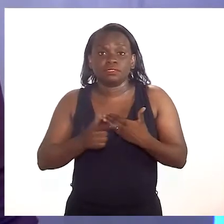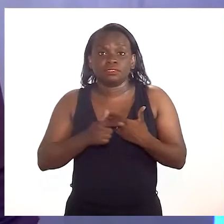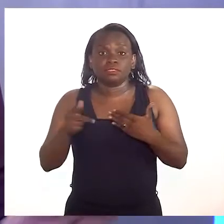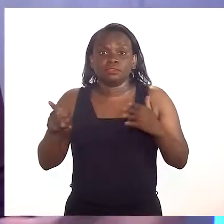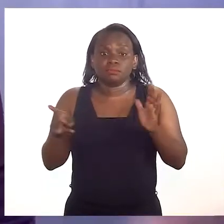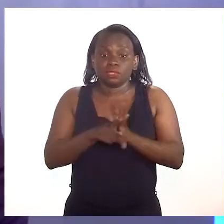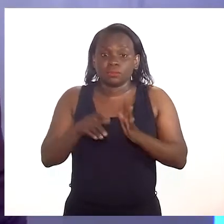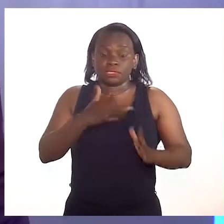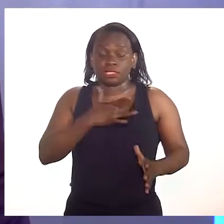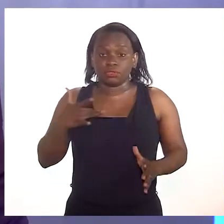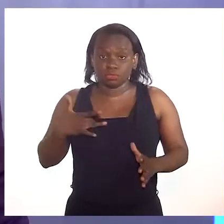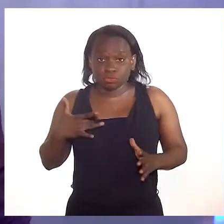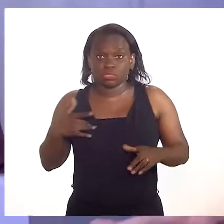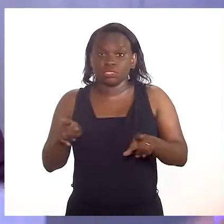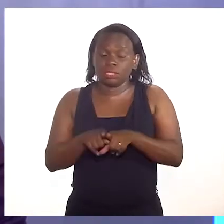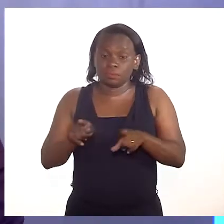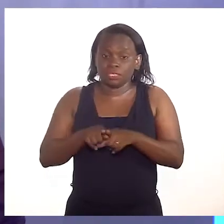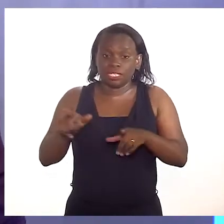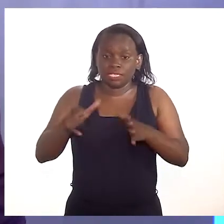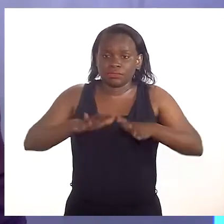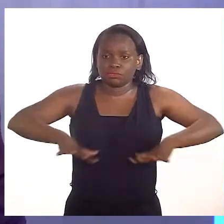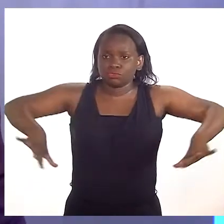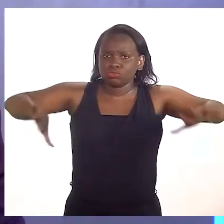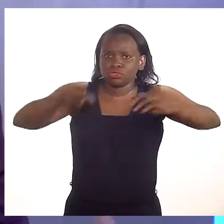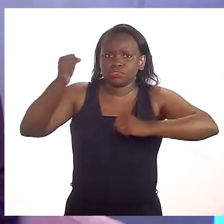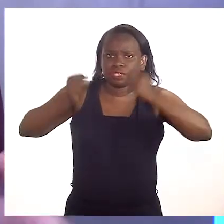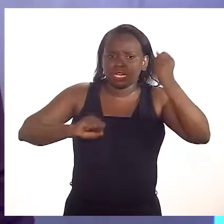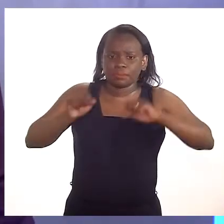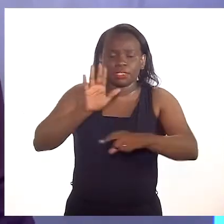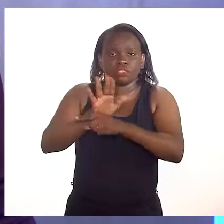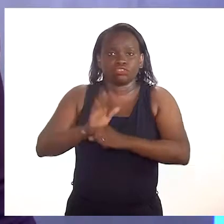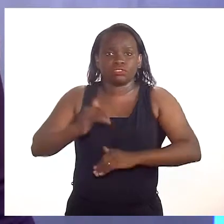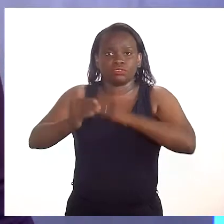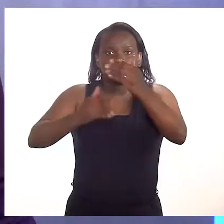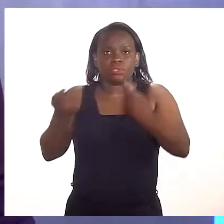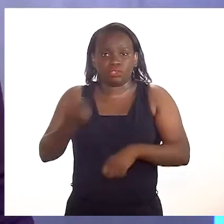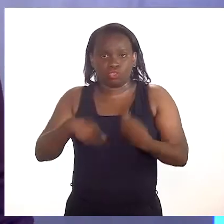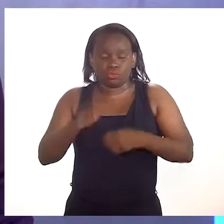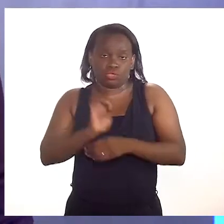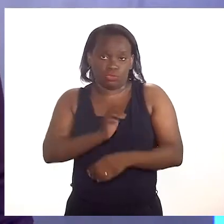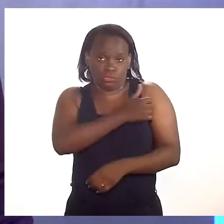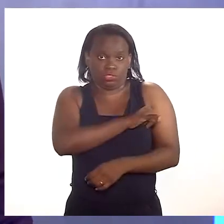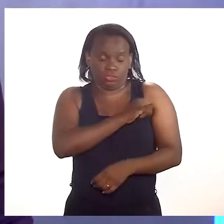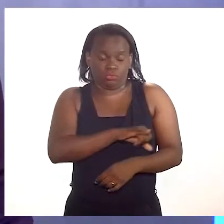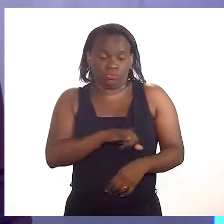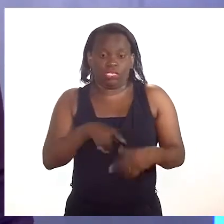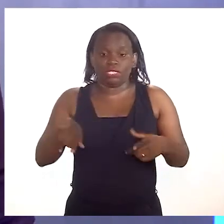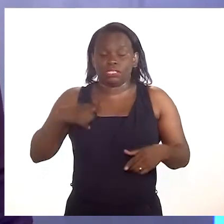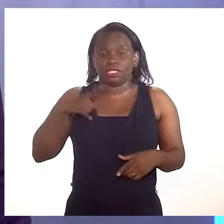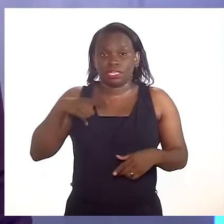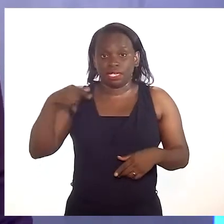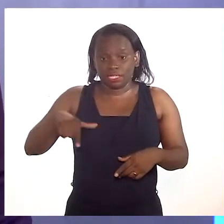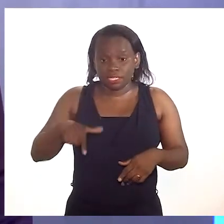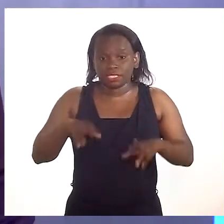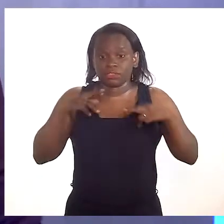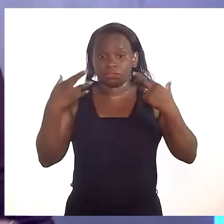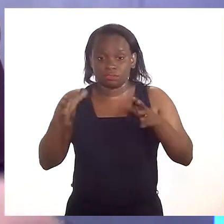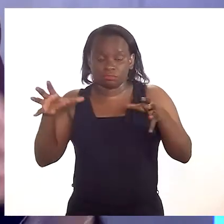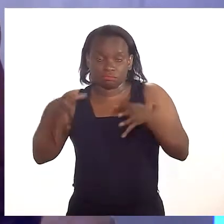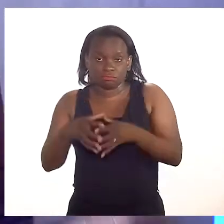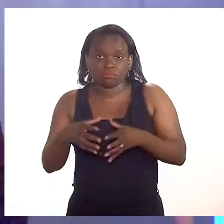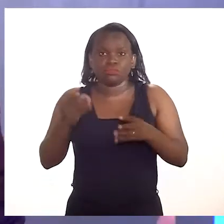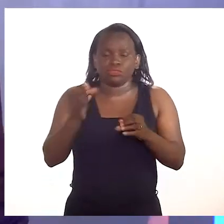papel da saúde e desse complexo industrial no desenvolvimento econômico do Estado do Rio. A gente tem aqui